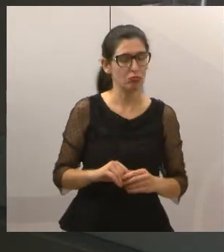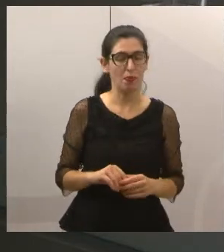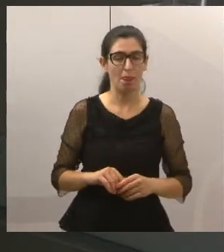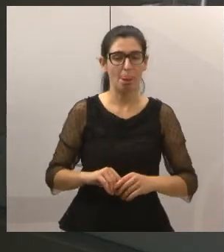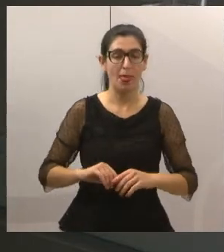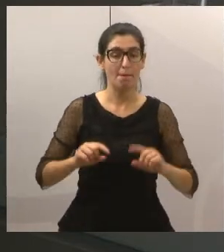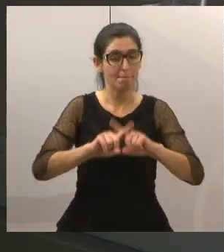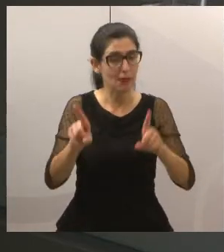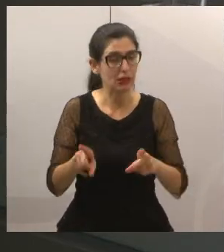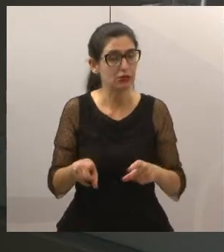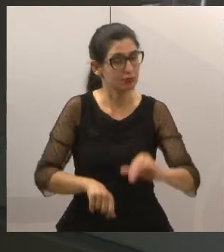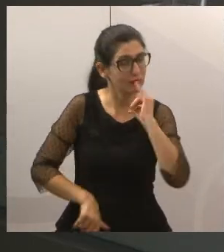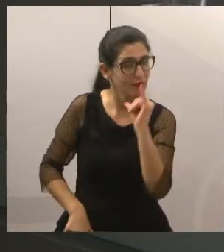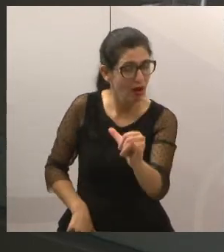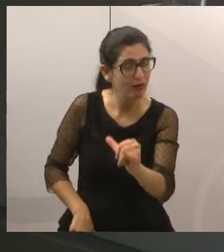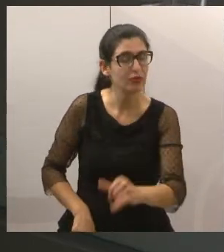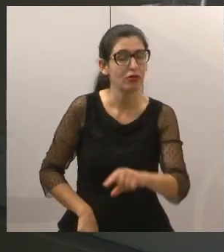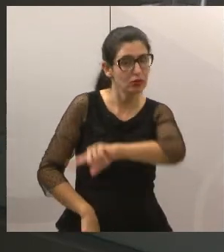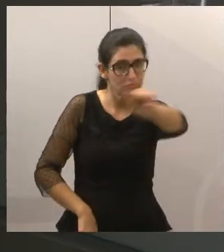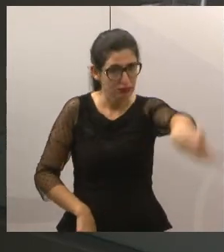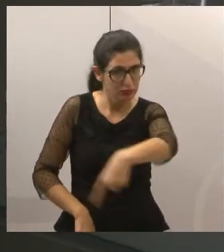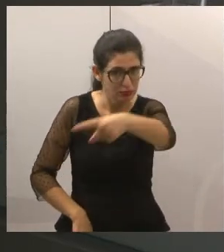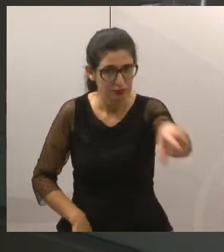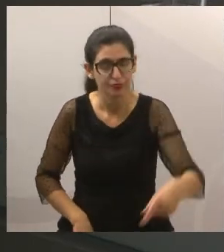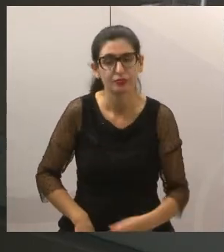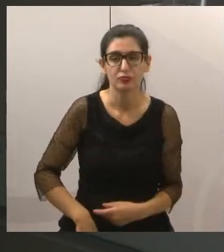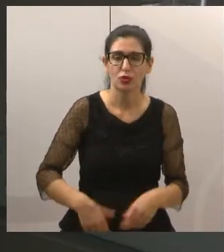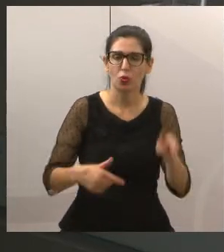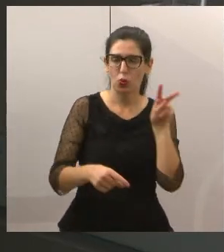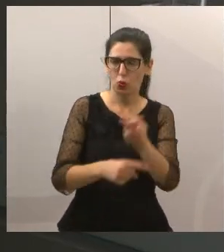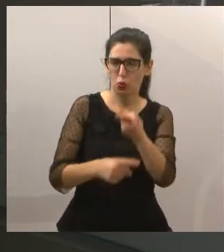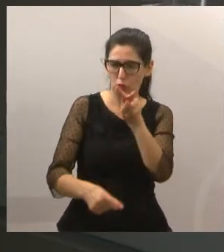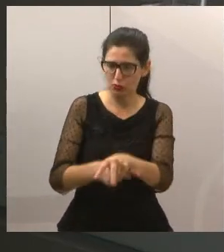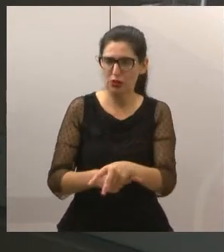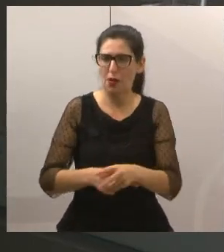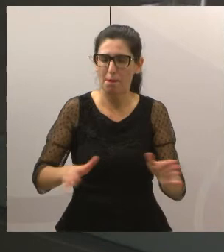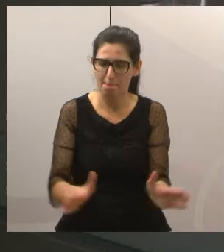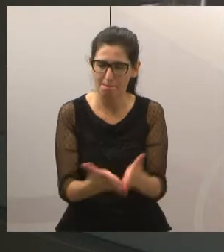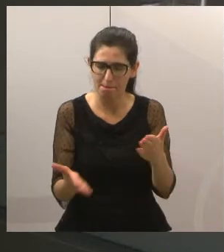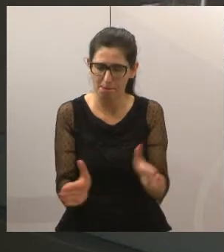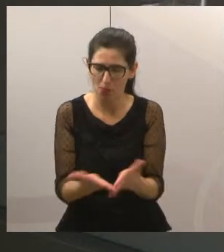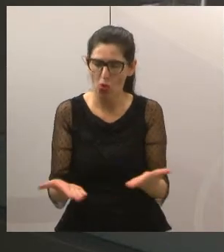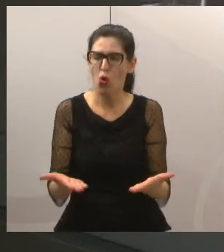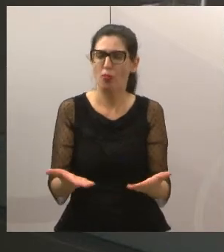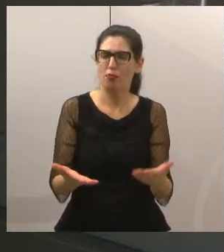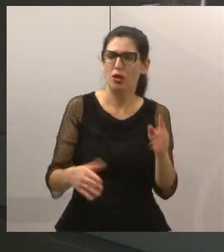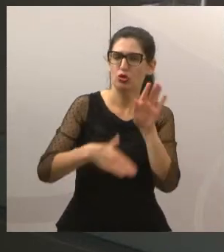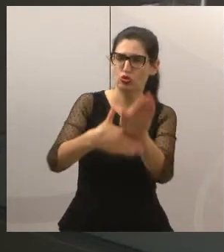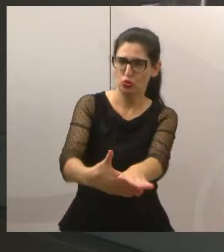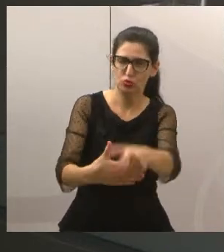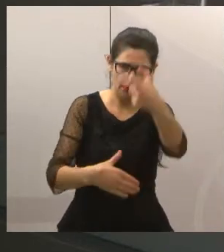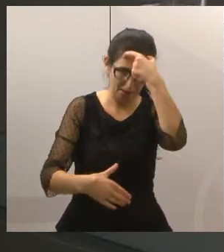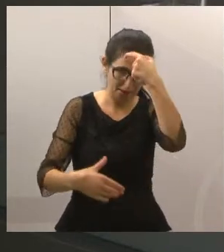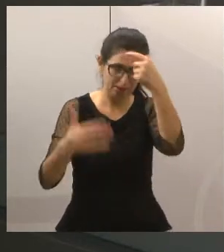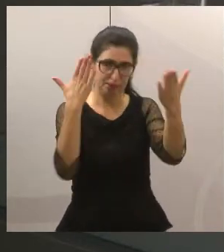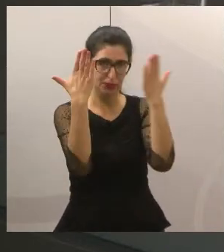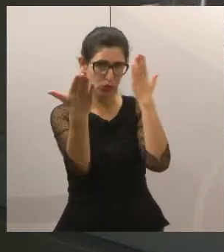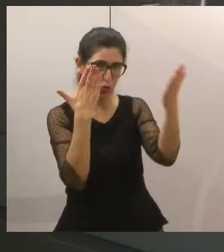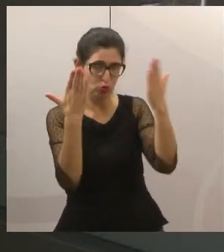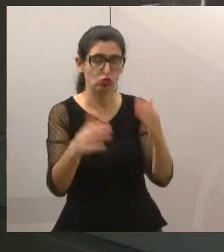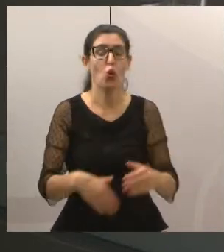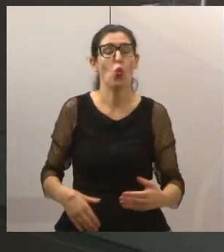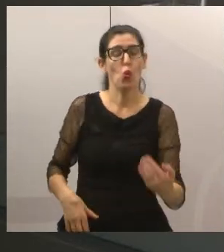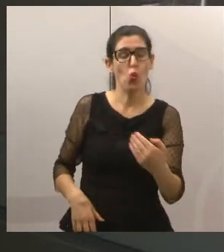a ciência de que na Secretaria de Assistência Social, por conta desses investimentos e das escolhas, para que vocês tenham ciência, o governo